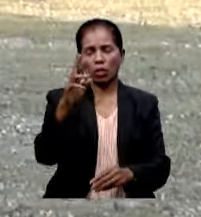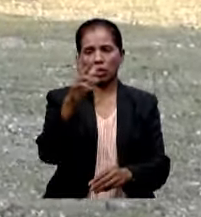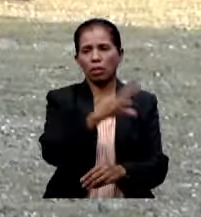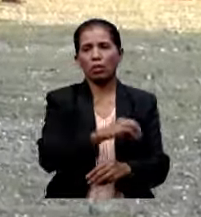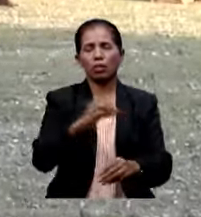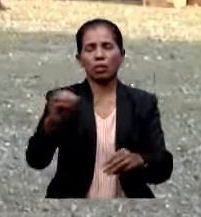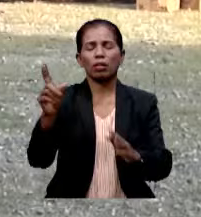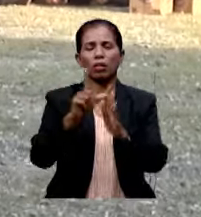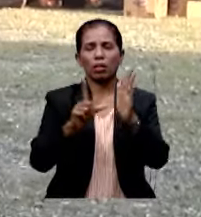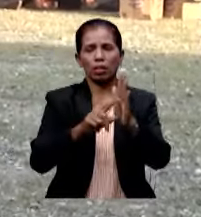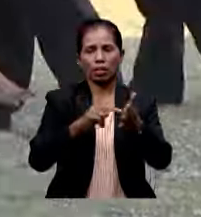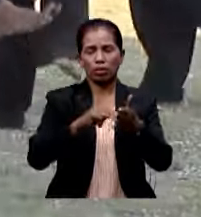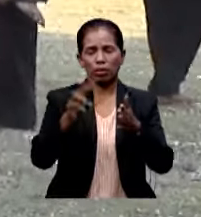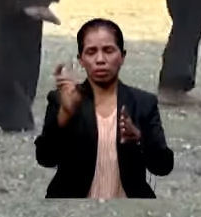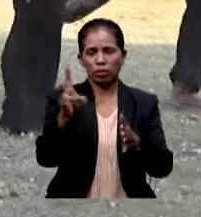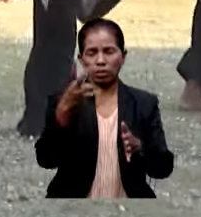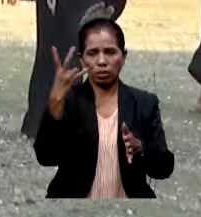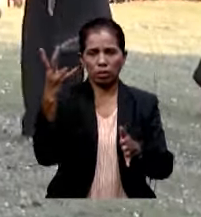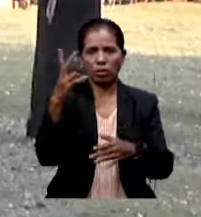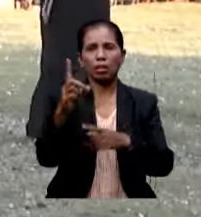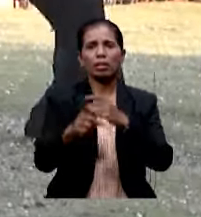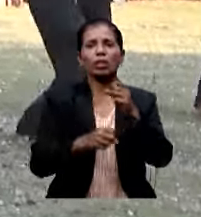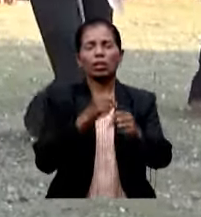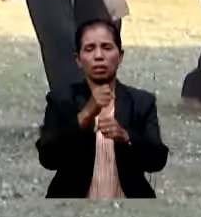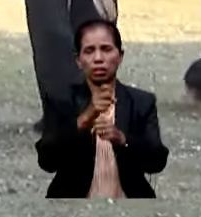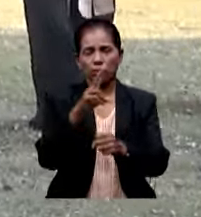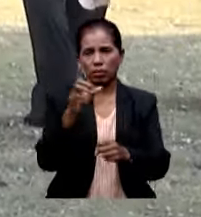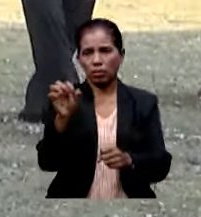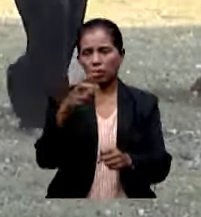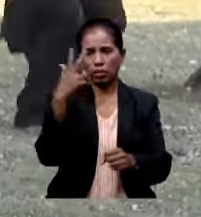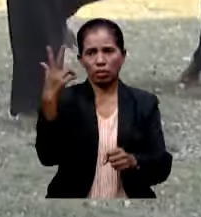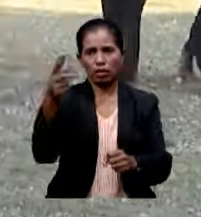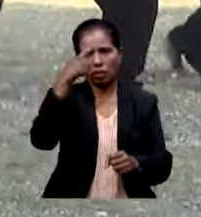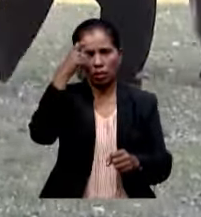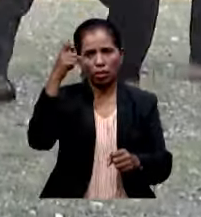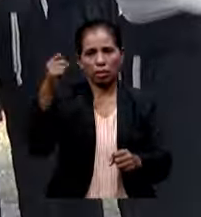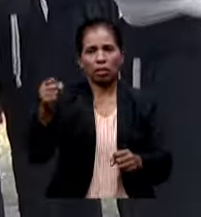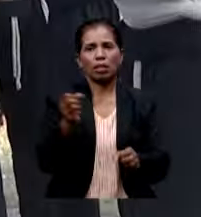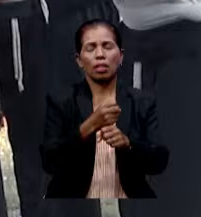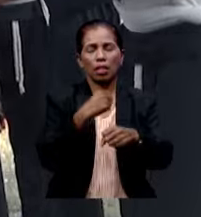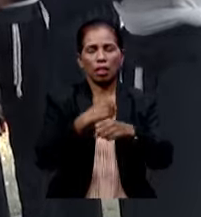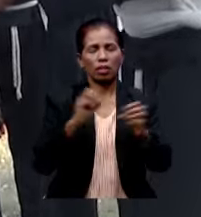resolusau numero senolo resinen baratinan reun rua senolo resintolu tamba considera kria bebek